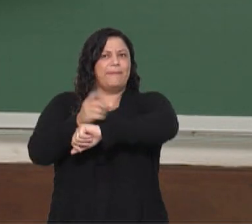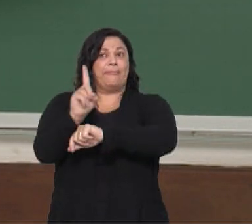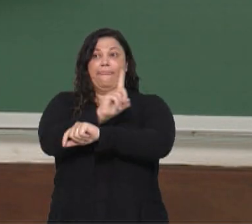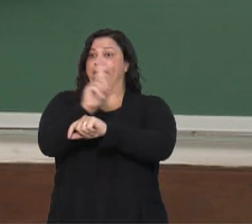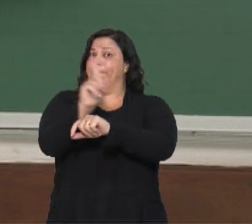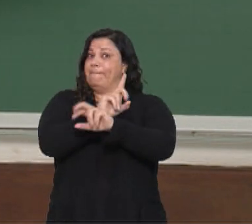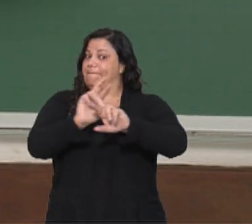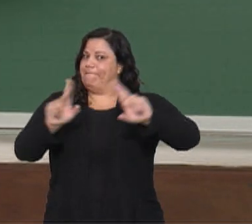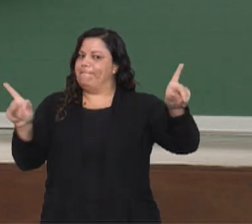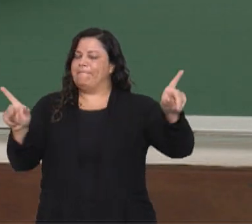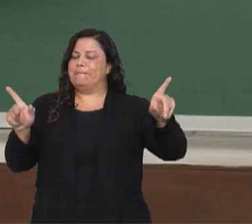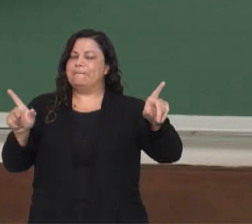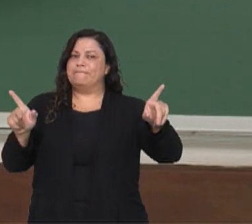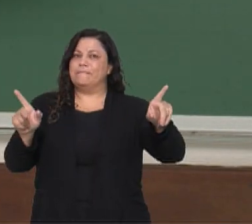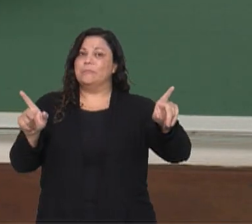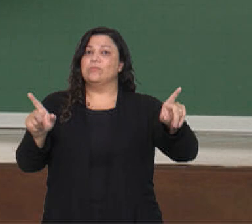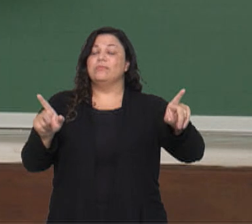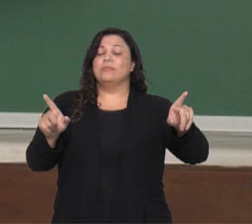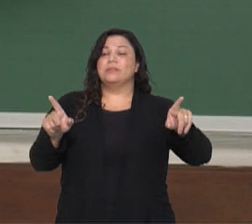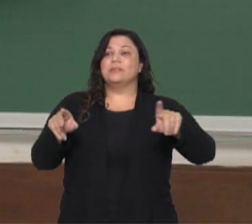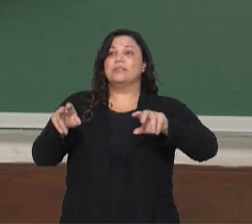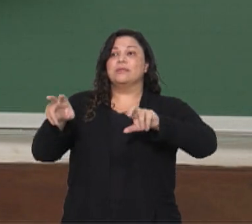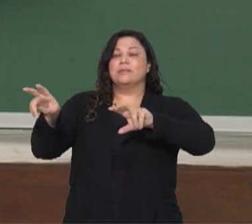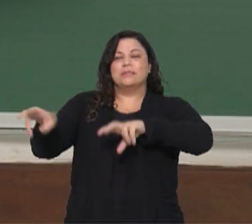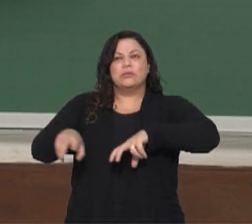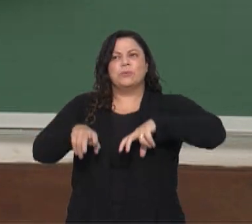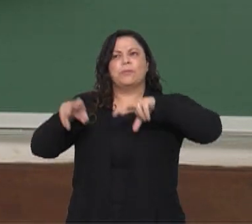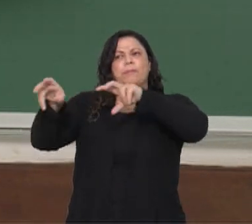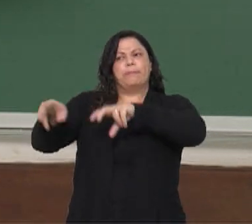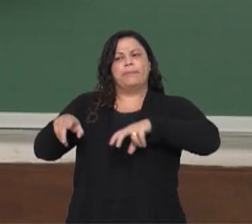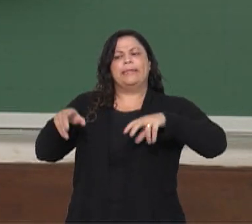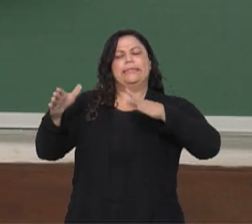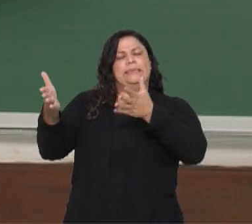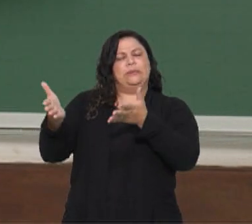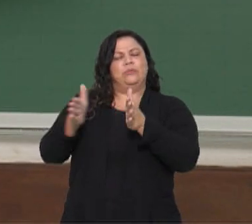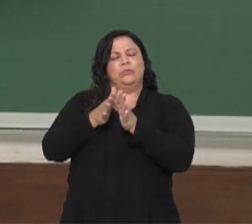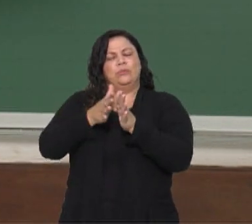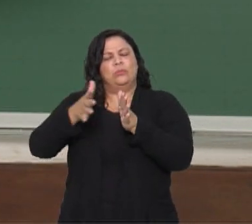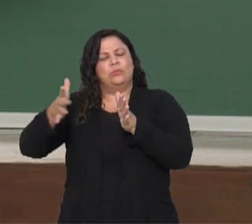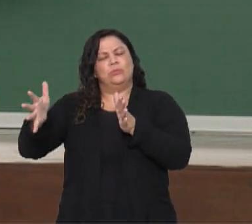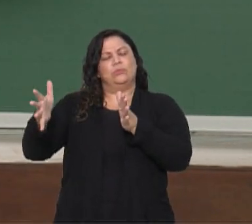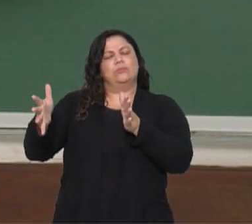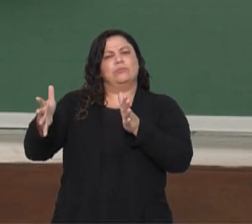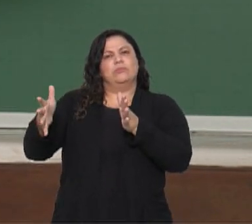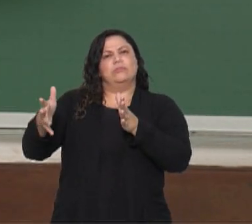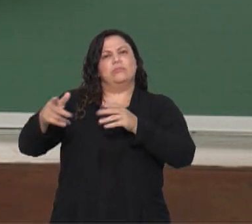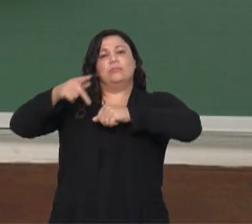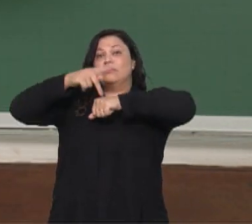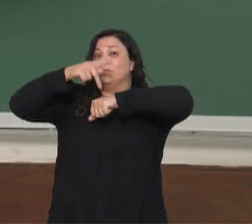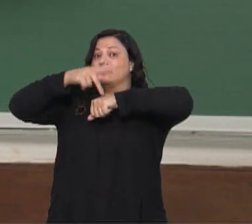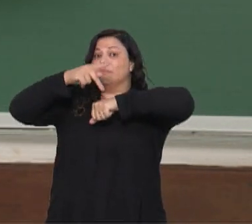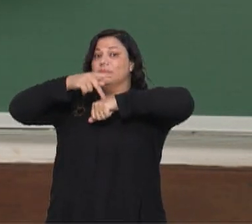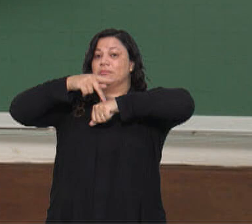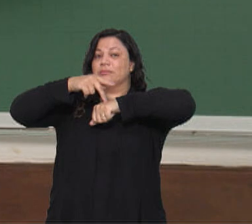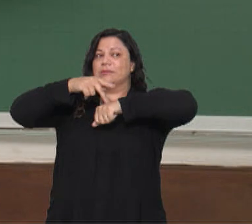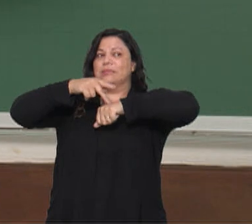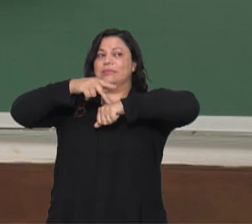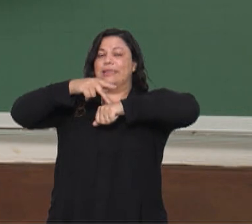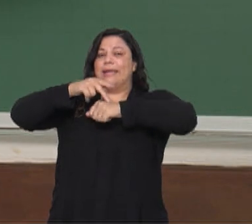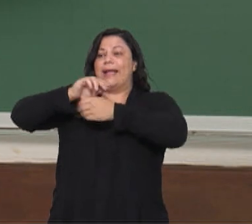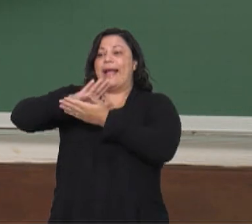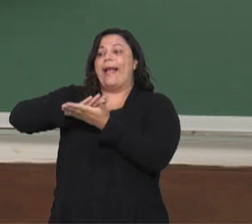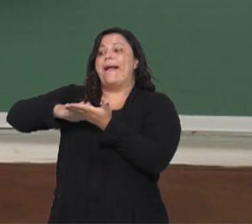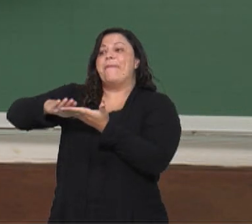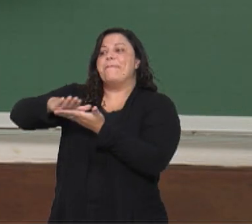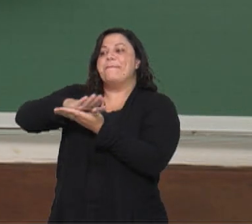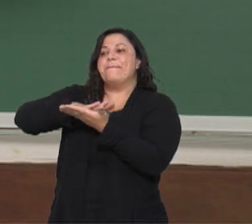ou Paleolítico. O Neolítico, as pedras eram lisas, uniforme, por isso que o nome é Idade da Pedra